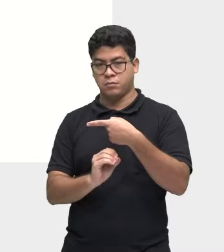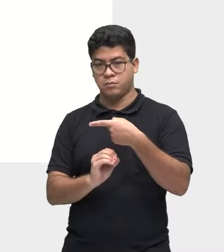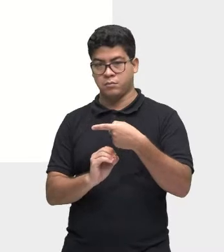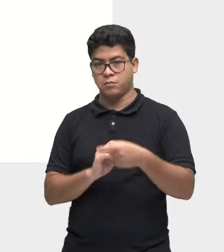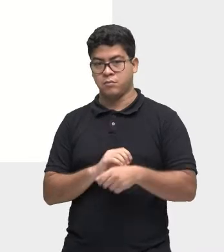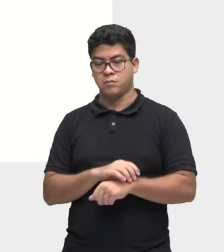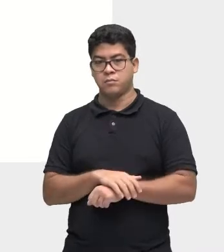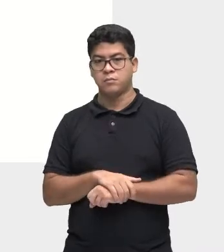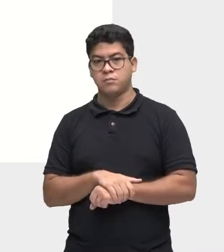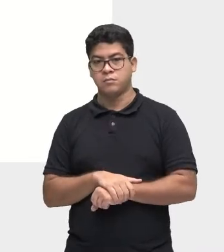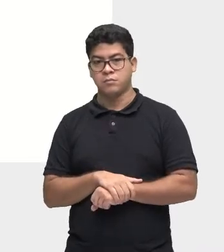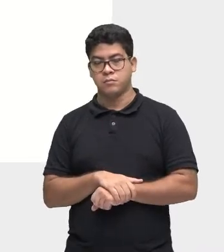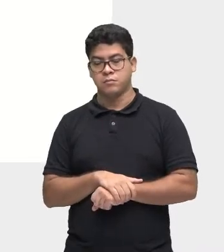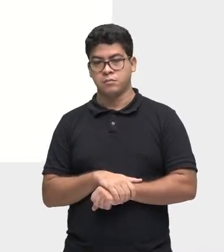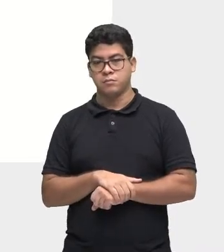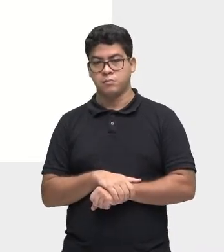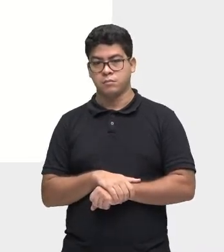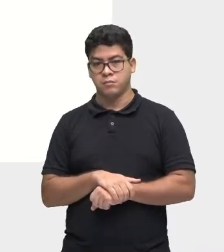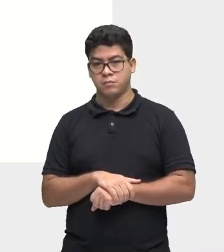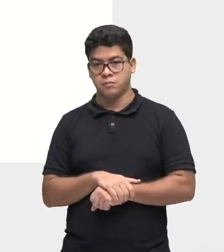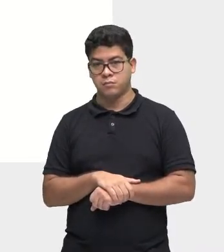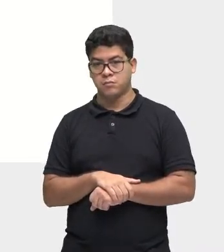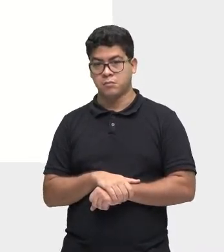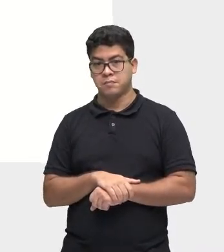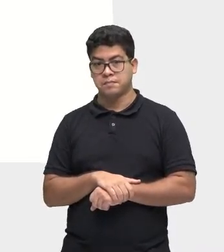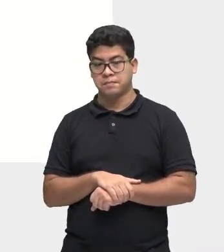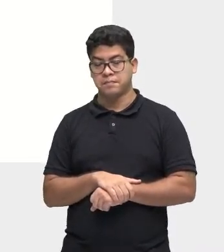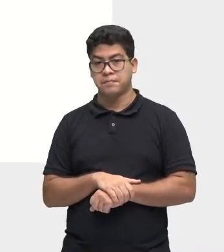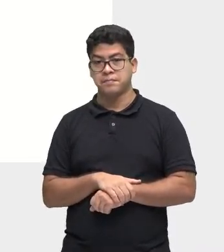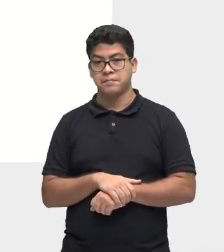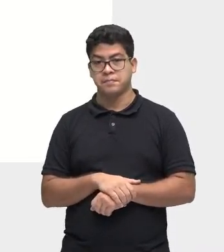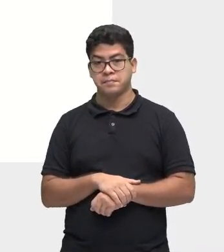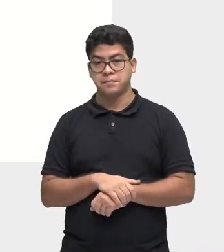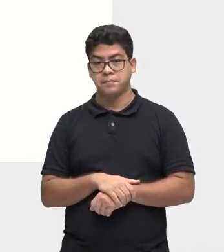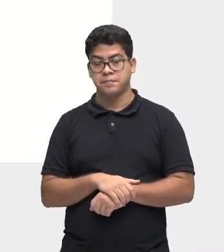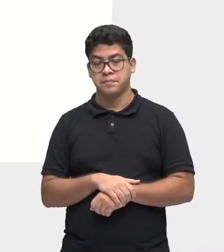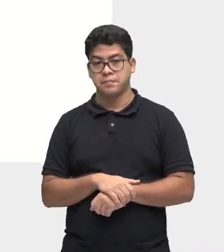repetir aqui, 3.000 sobre x igual